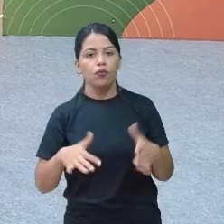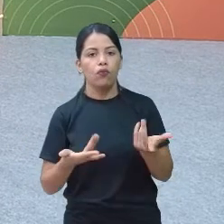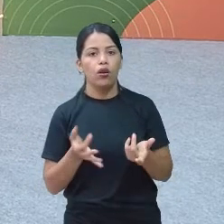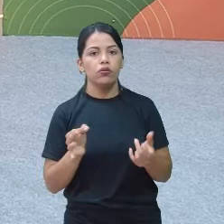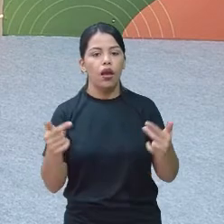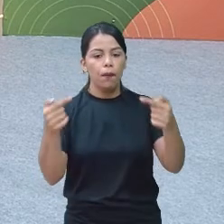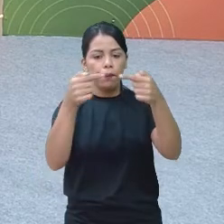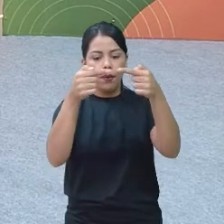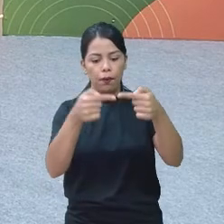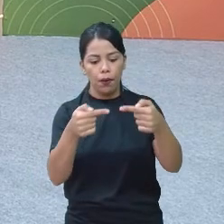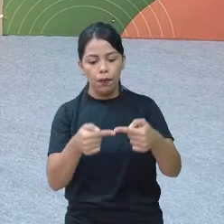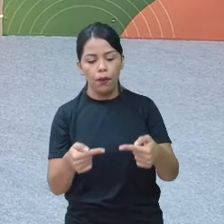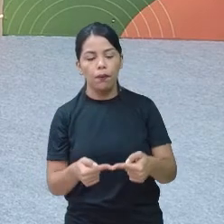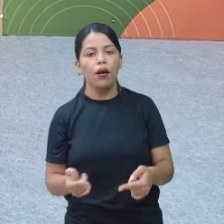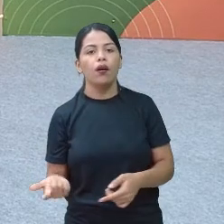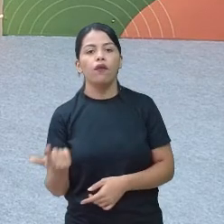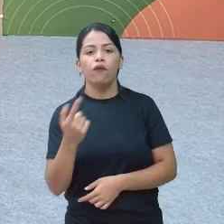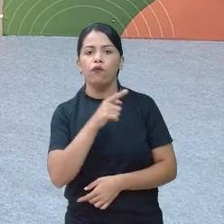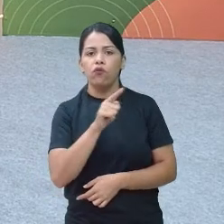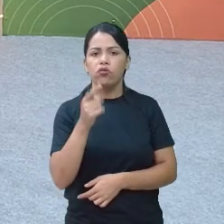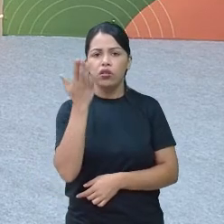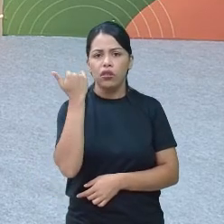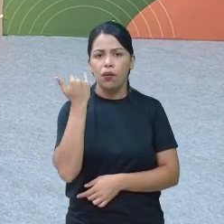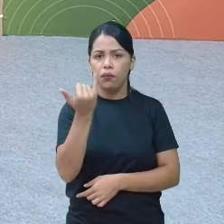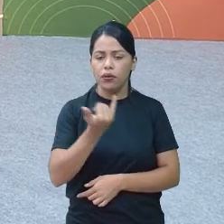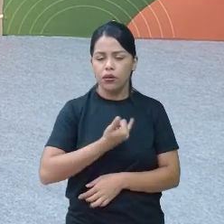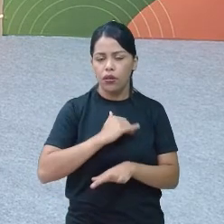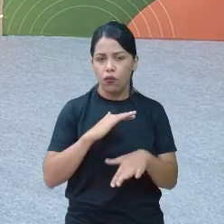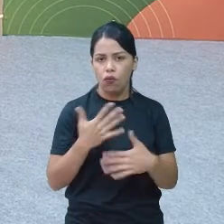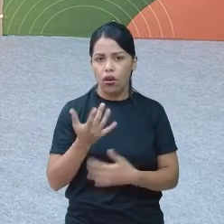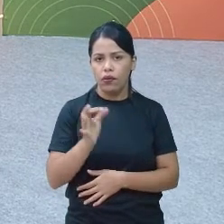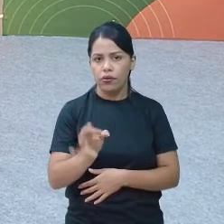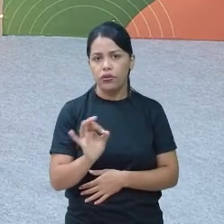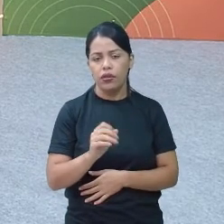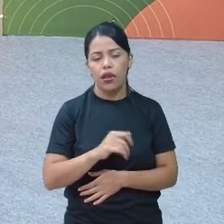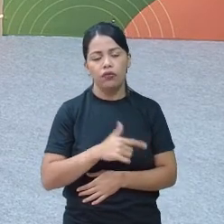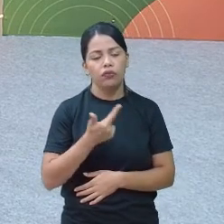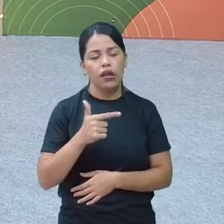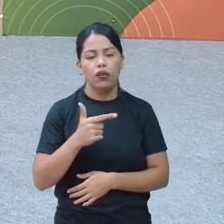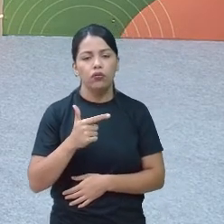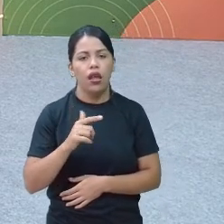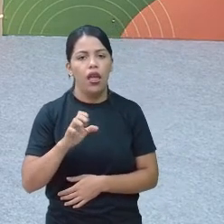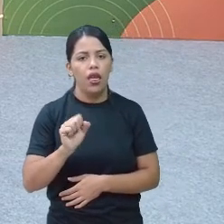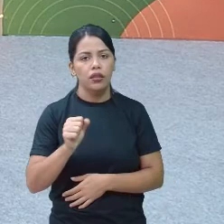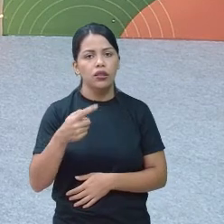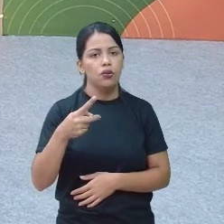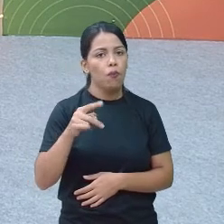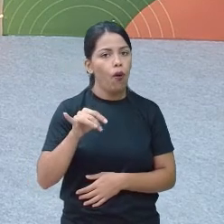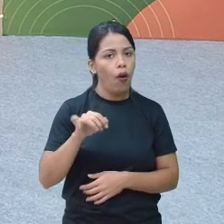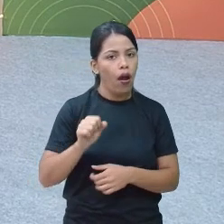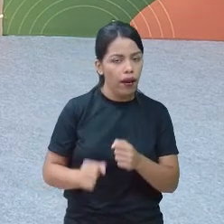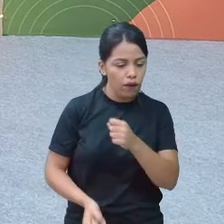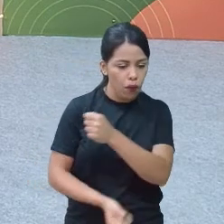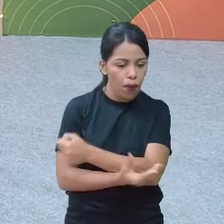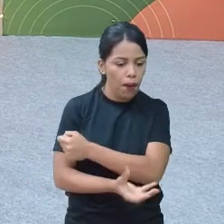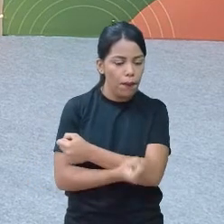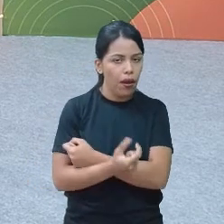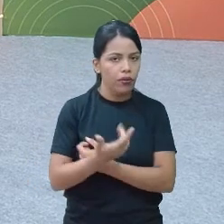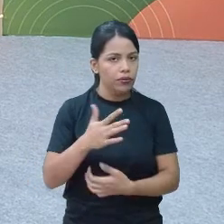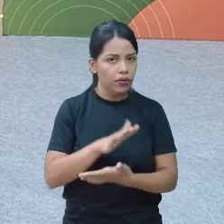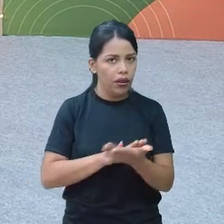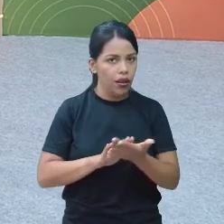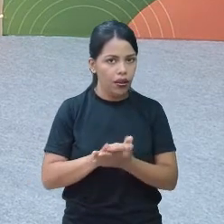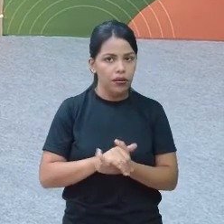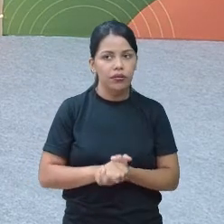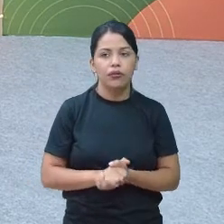adequa melhor. Será que vocês saberiam me dizer aí, sem o spoiler, sem a resposta dessas frases?